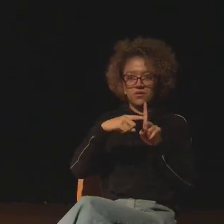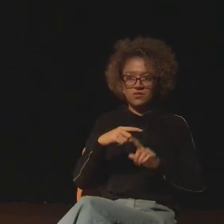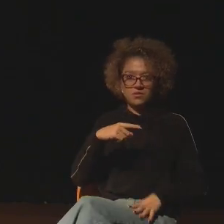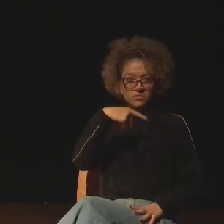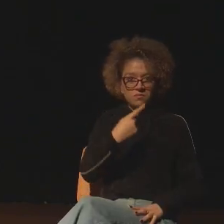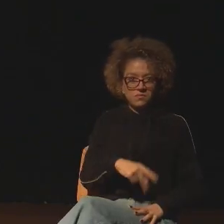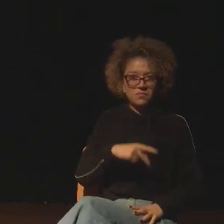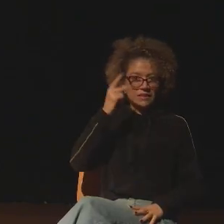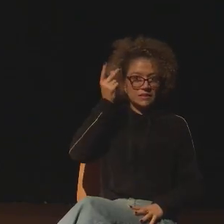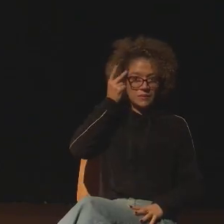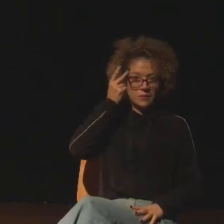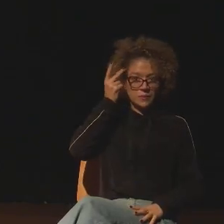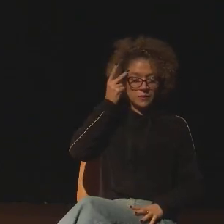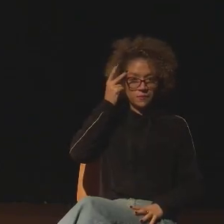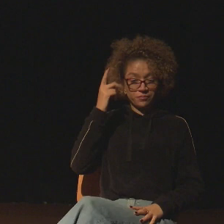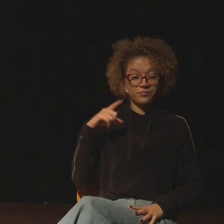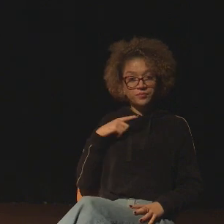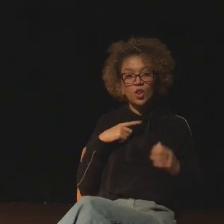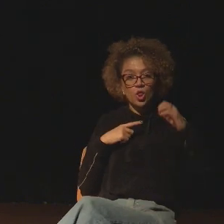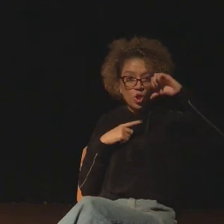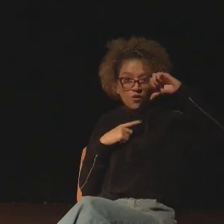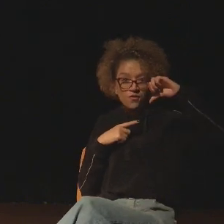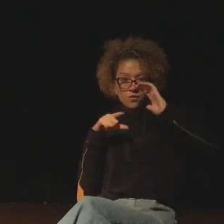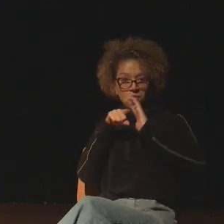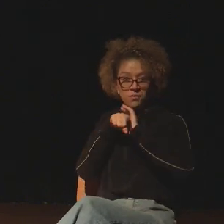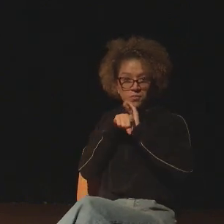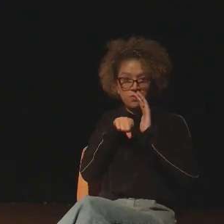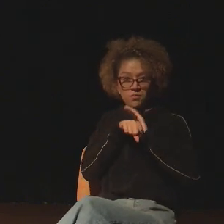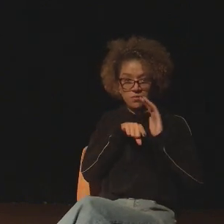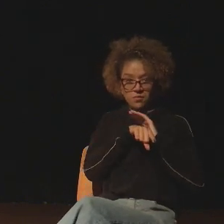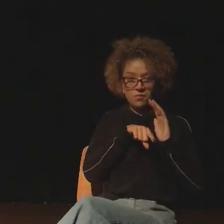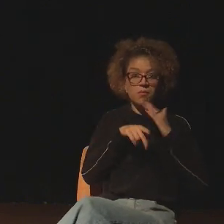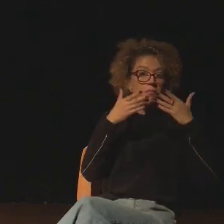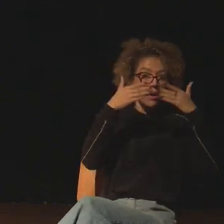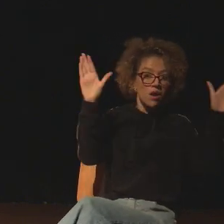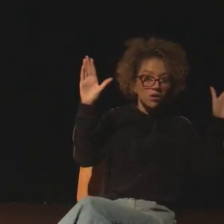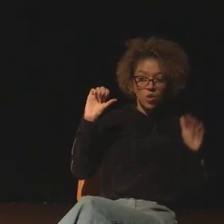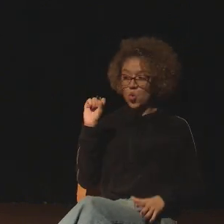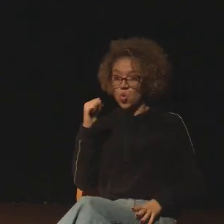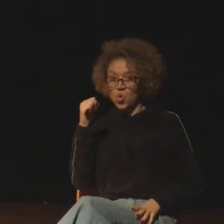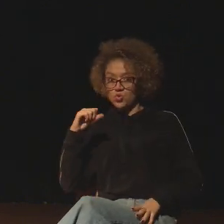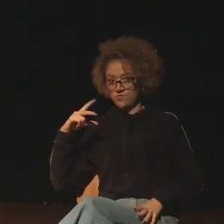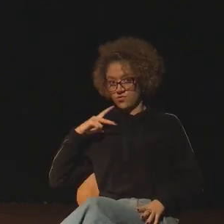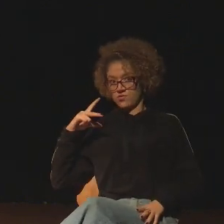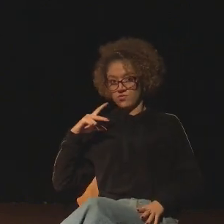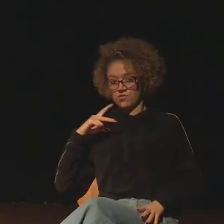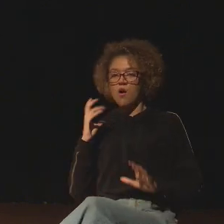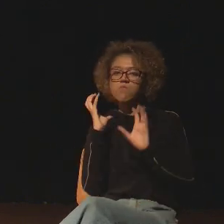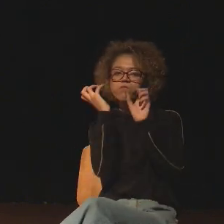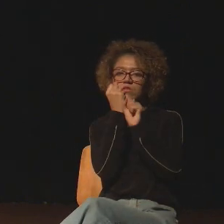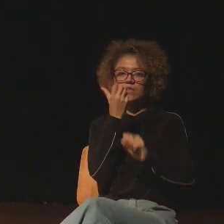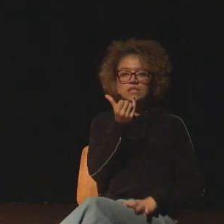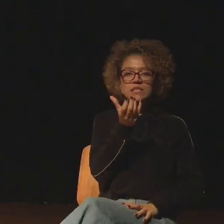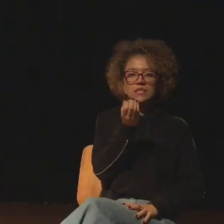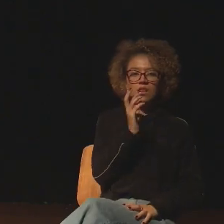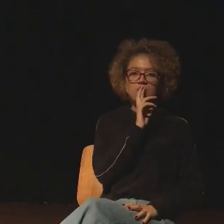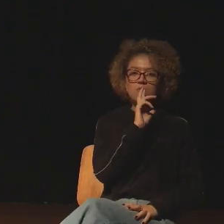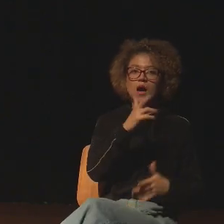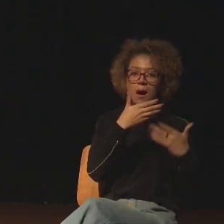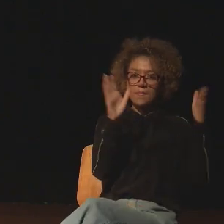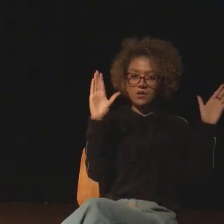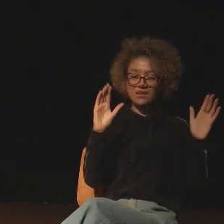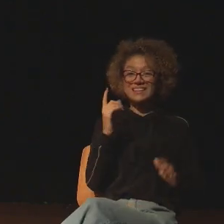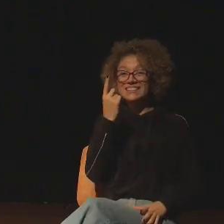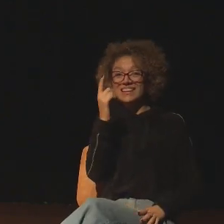gente teve 9 perguntas abertas, 8 fechadas, 60 respostas abertas,